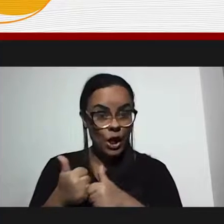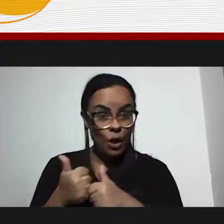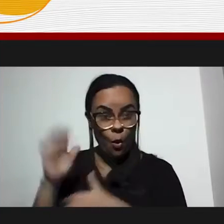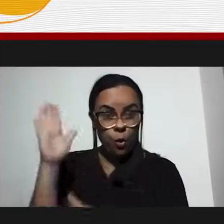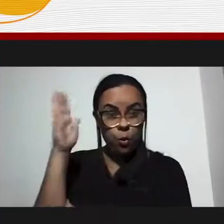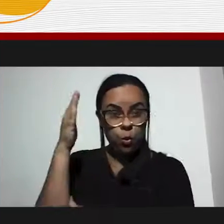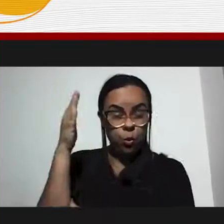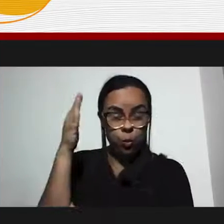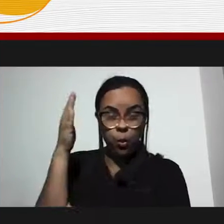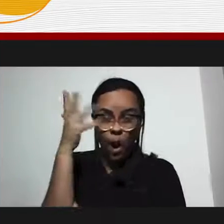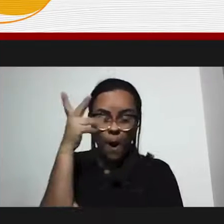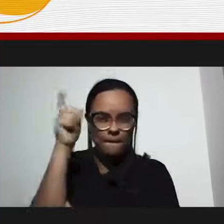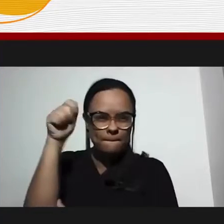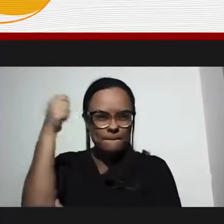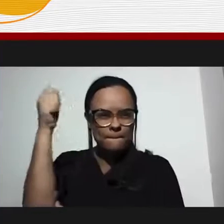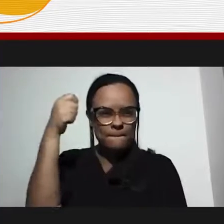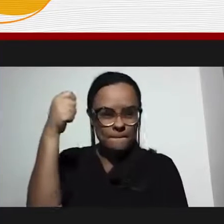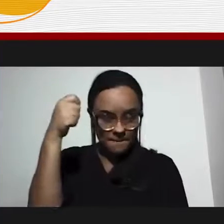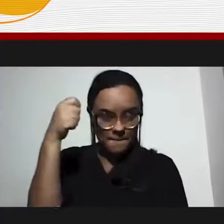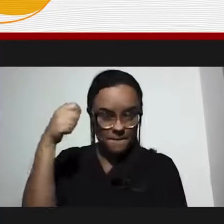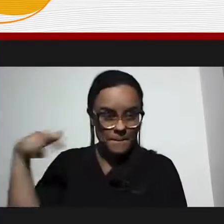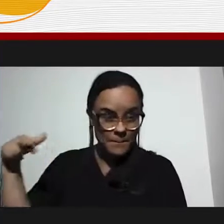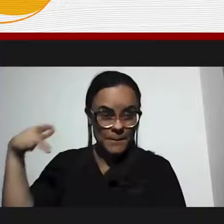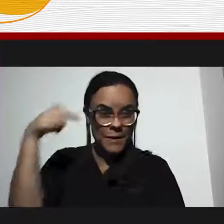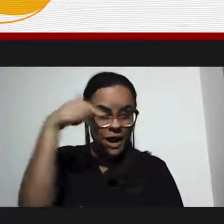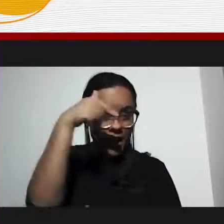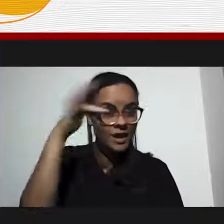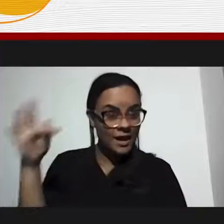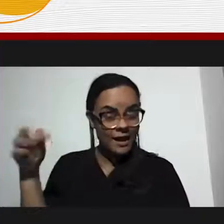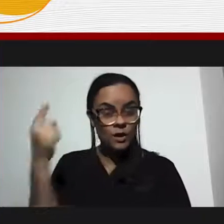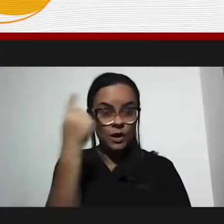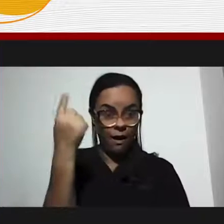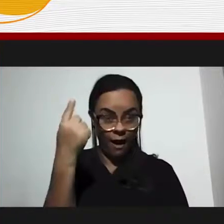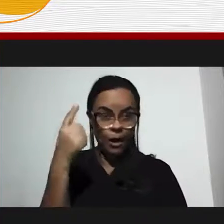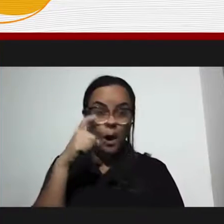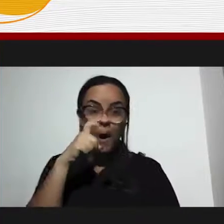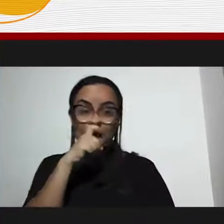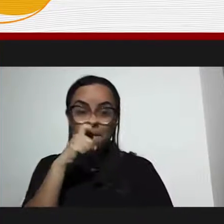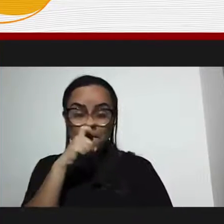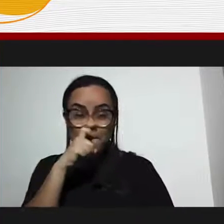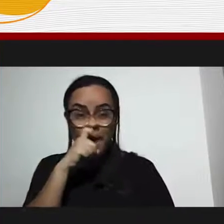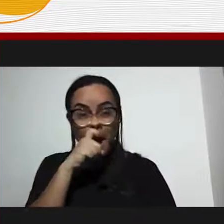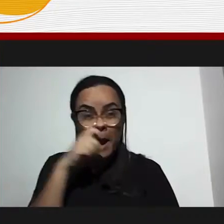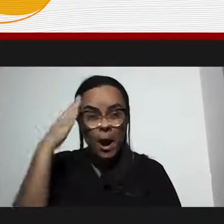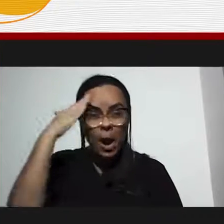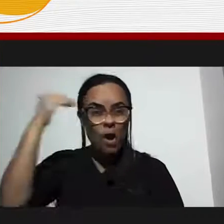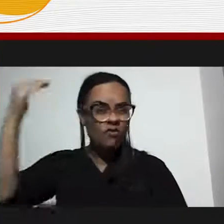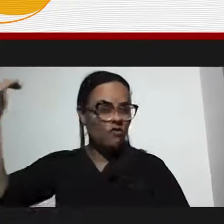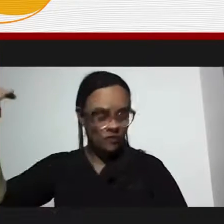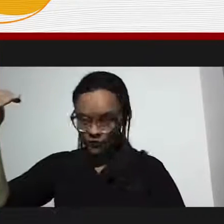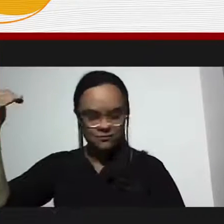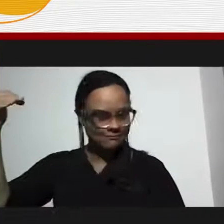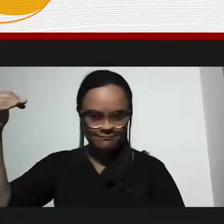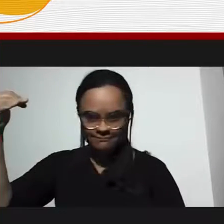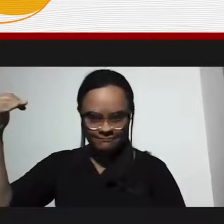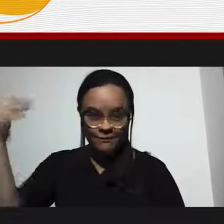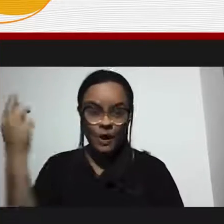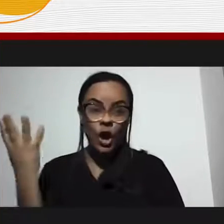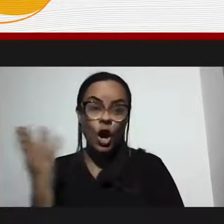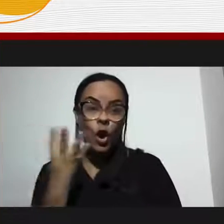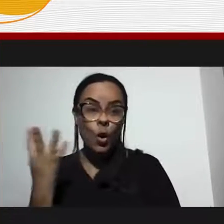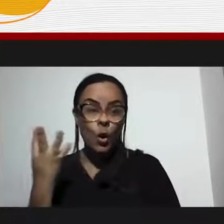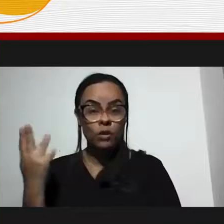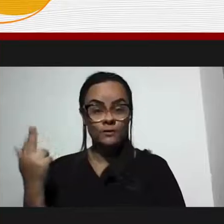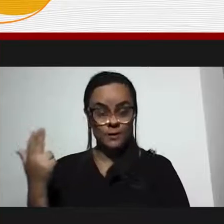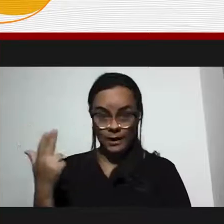grande ídola na minha vida, que é Dona Maria das Neves, que é a minha mãe. Por quê? Porque eu tenho esses 4 irmãos,